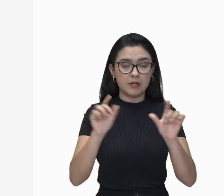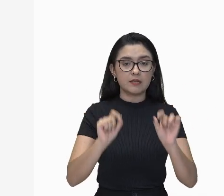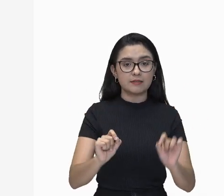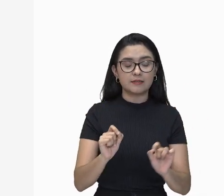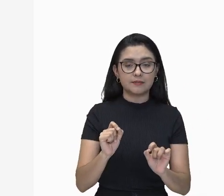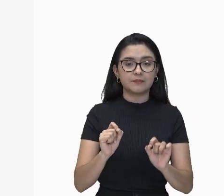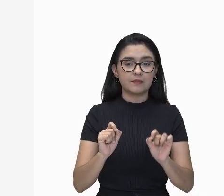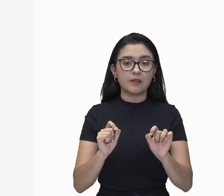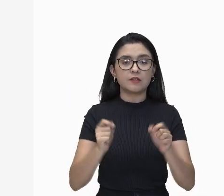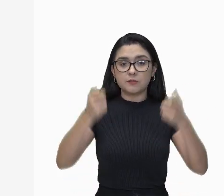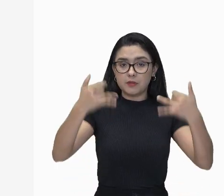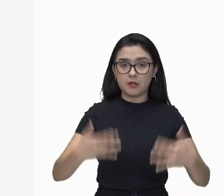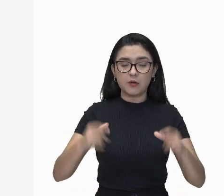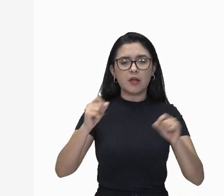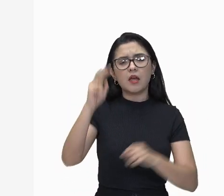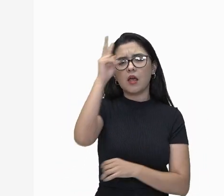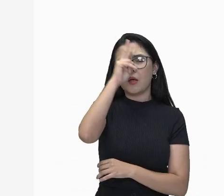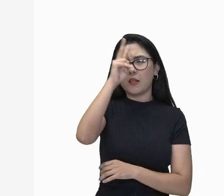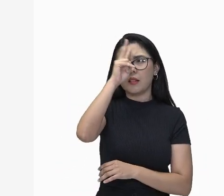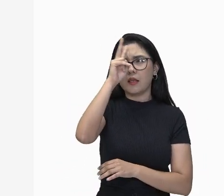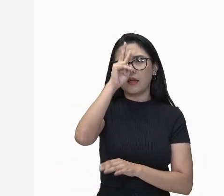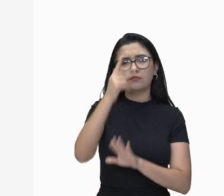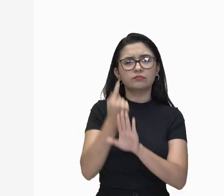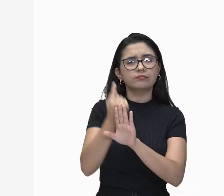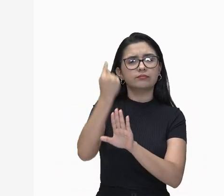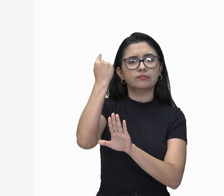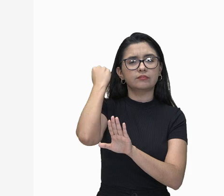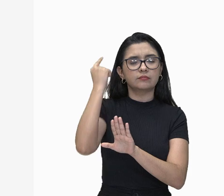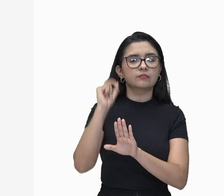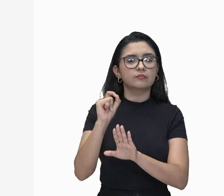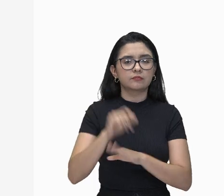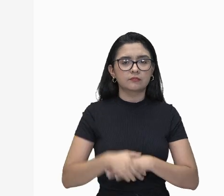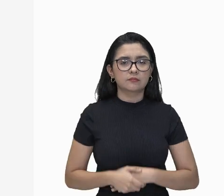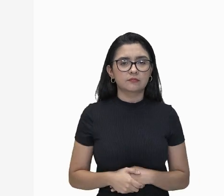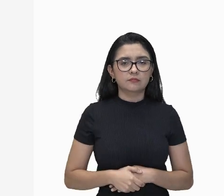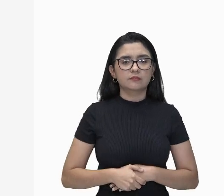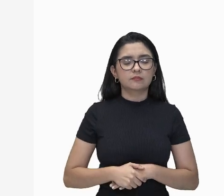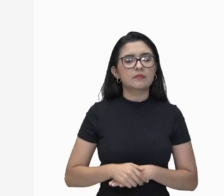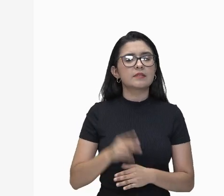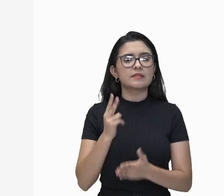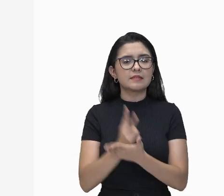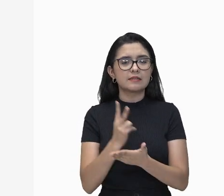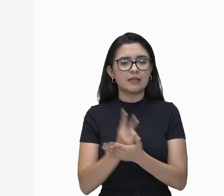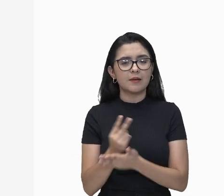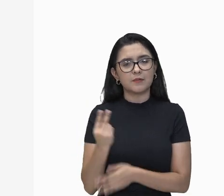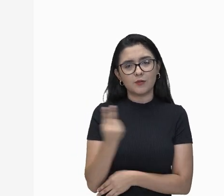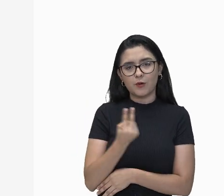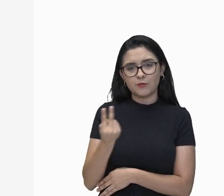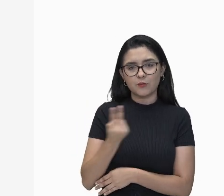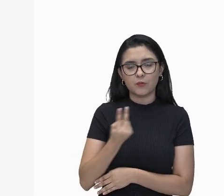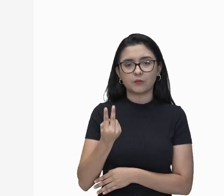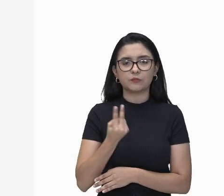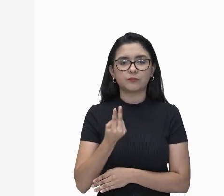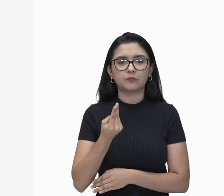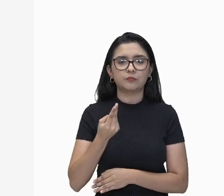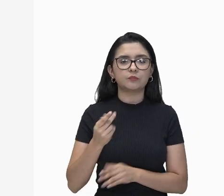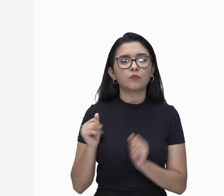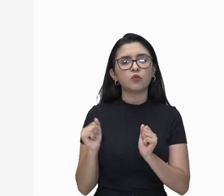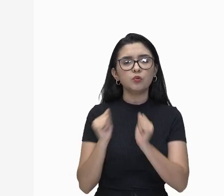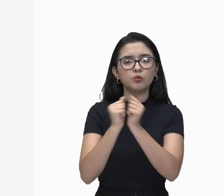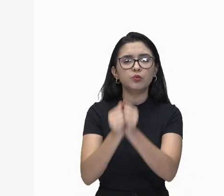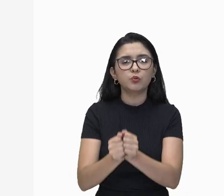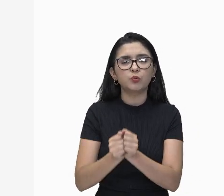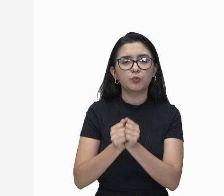lembram. Recuerdo é se lembrar que sempre nós, né, tomávamos